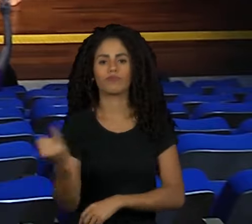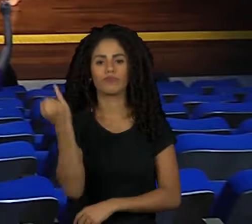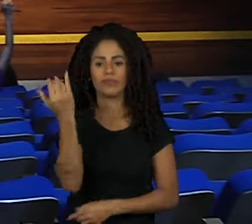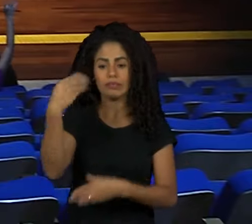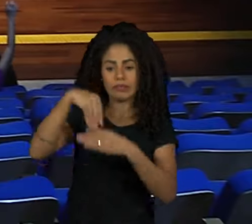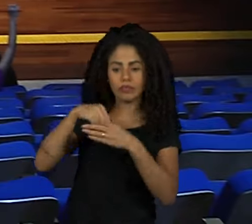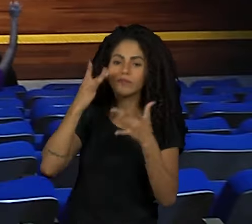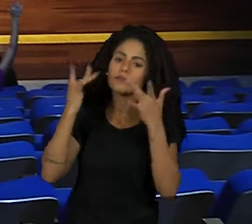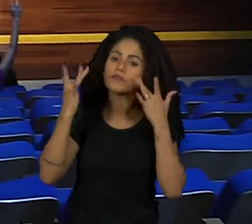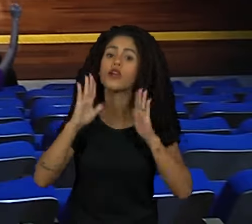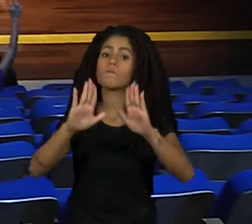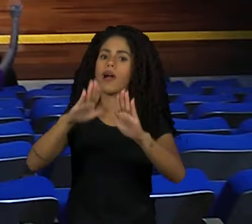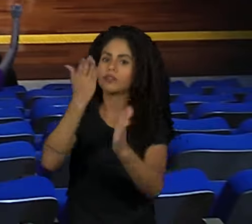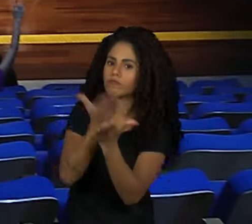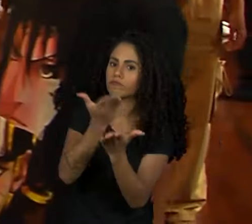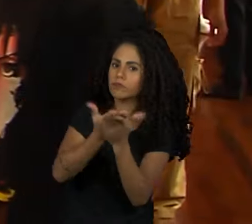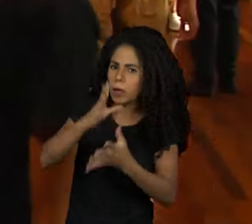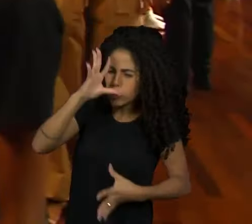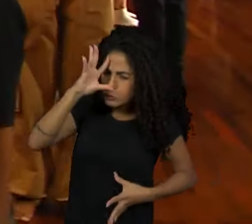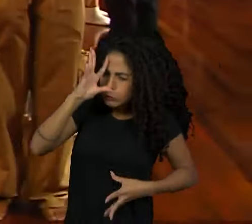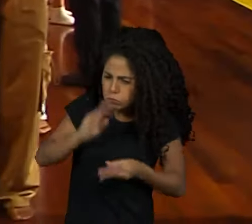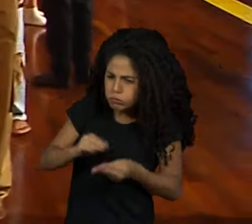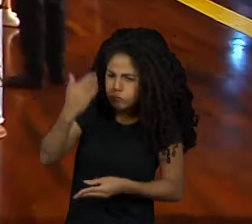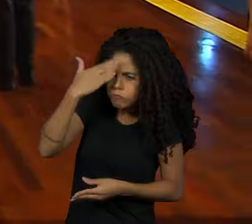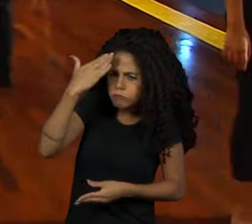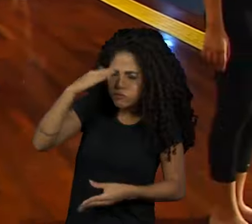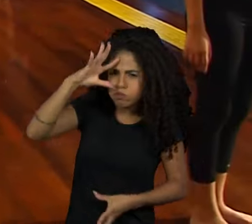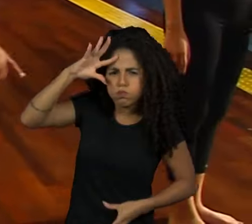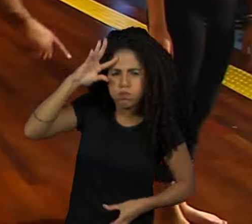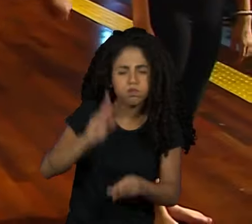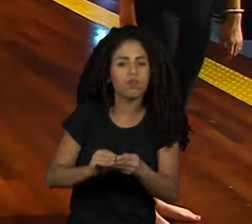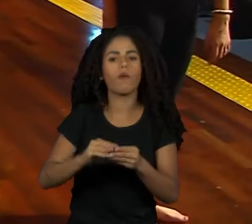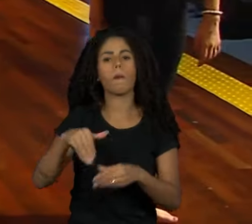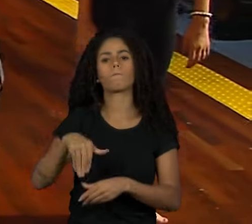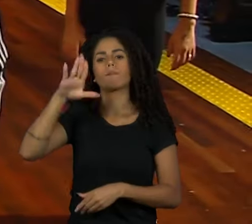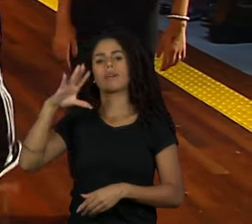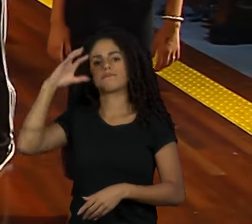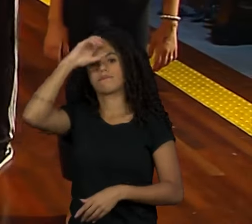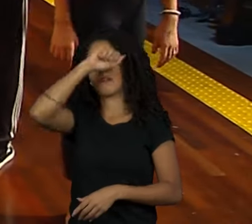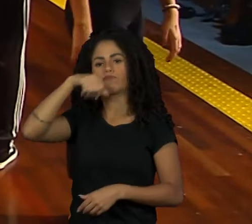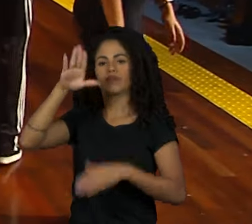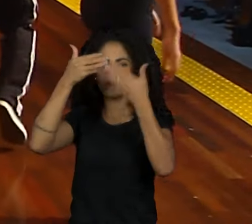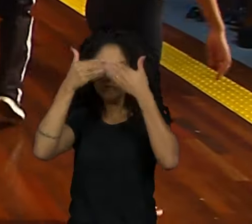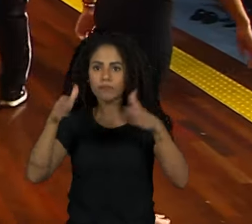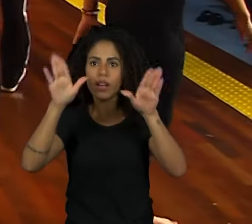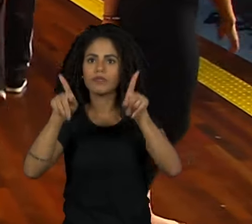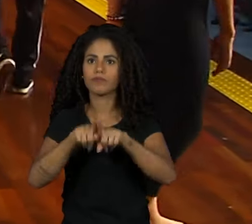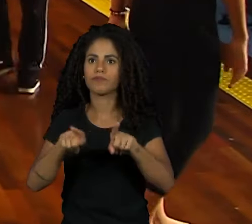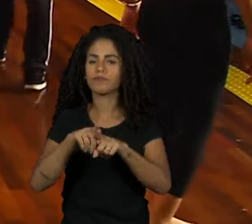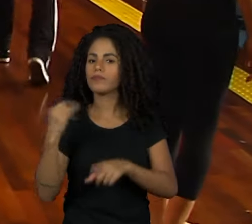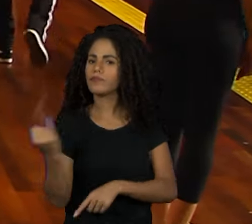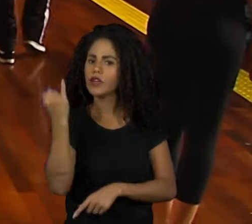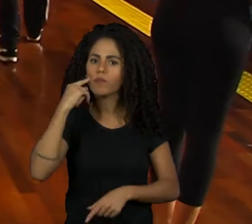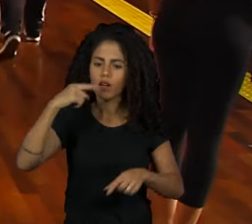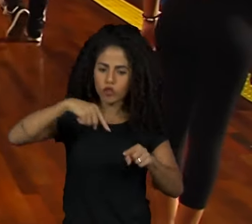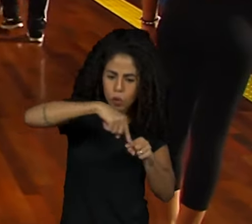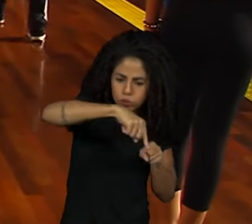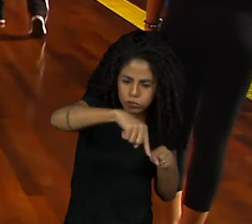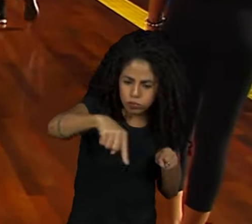mas a aula de interpretação é a que mais abraça os alunos. Do lado do outro, fazer um grande